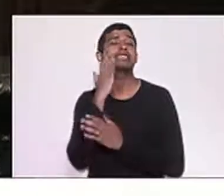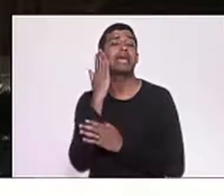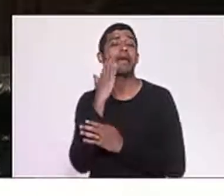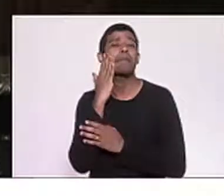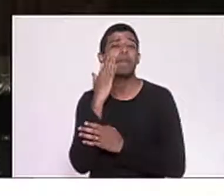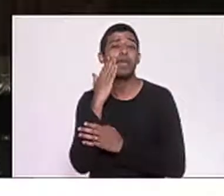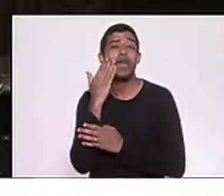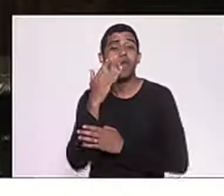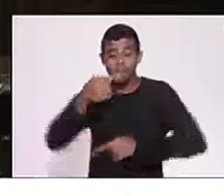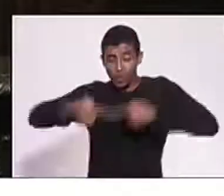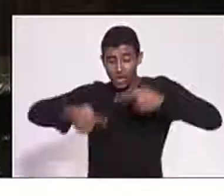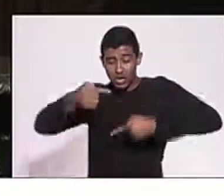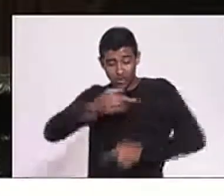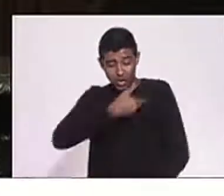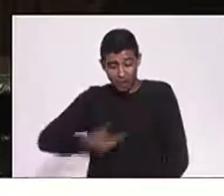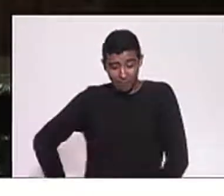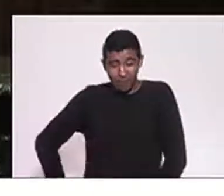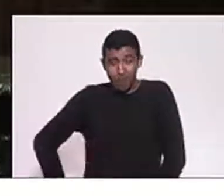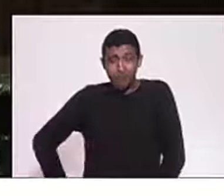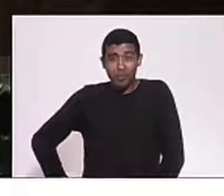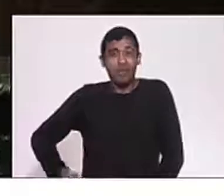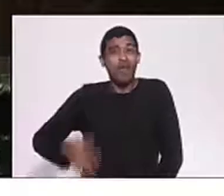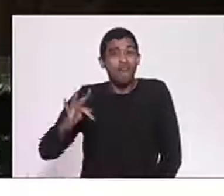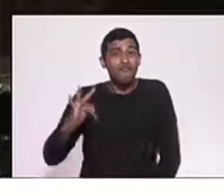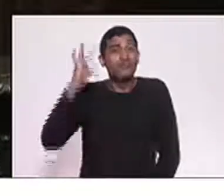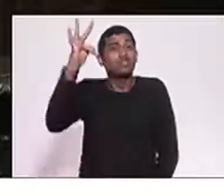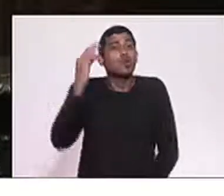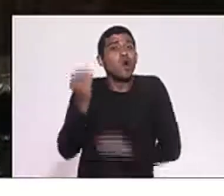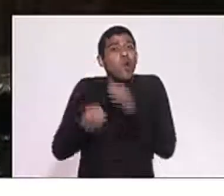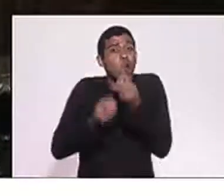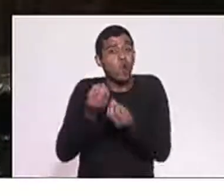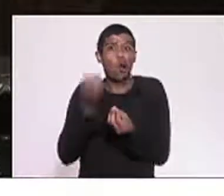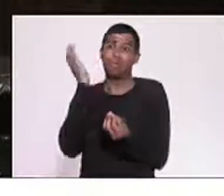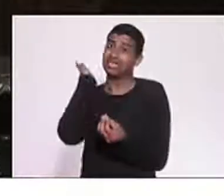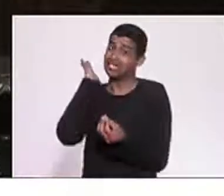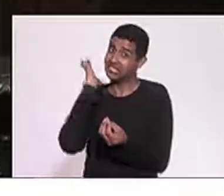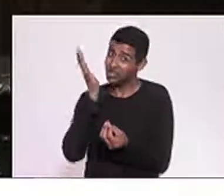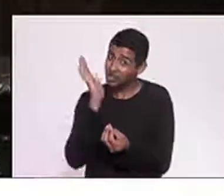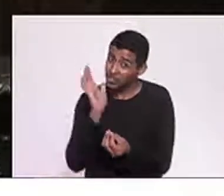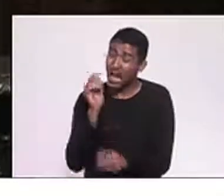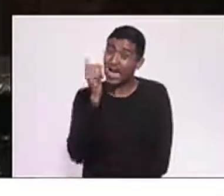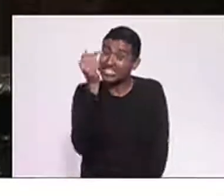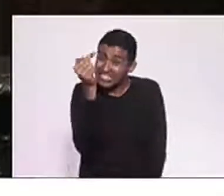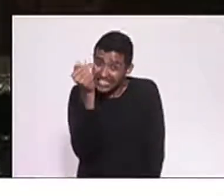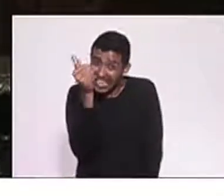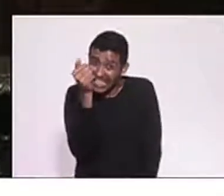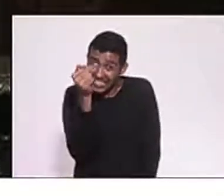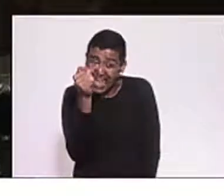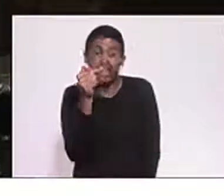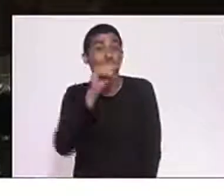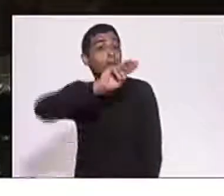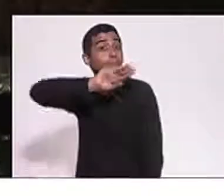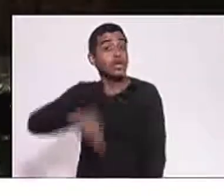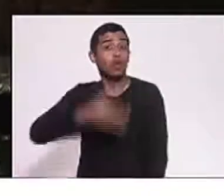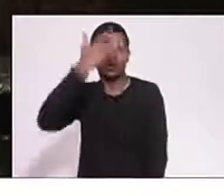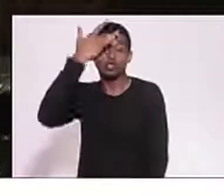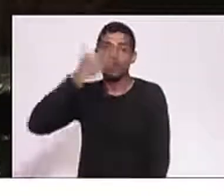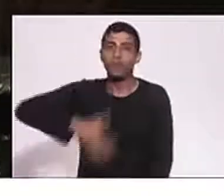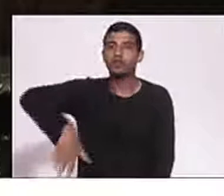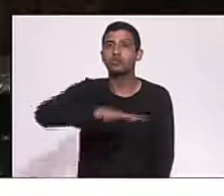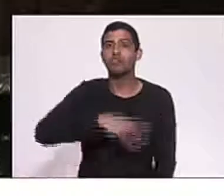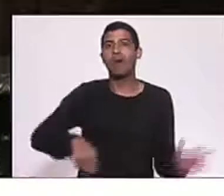políticas públicas que servem a 17 milhões de fluminenses.